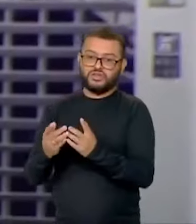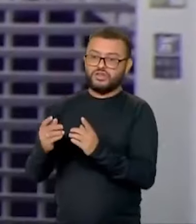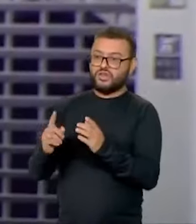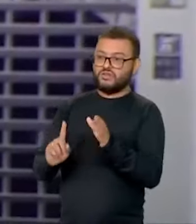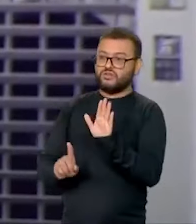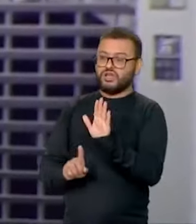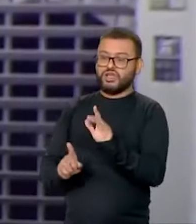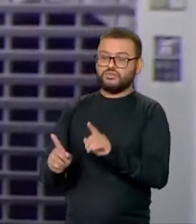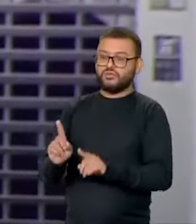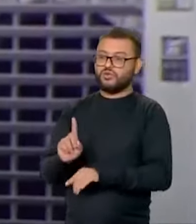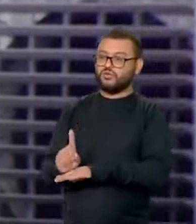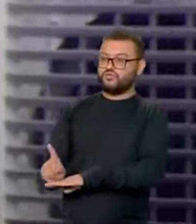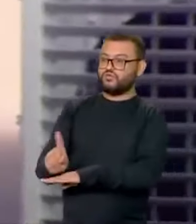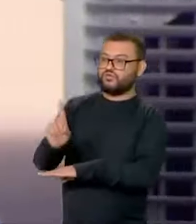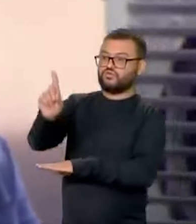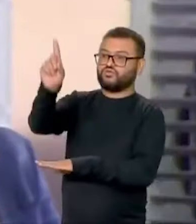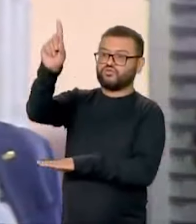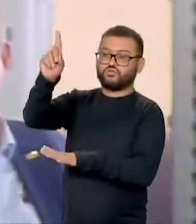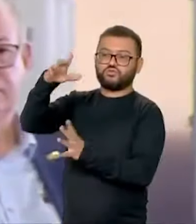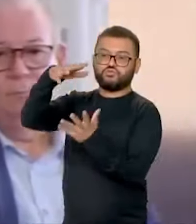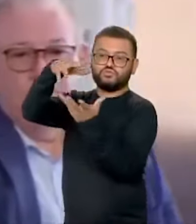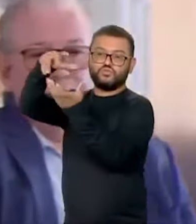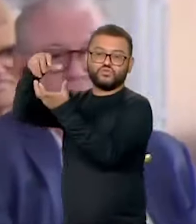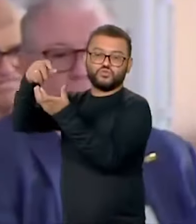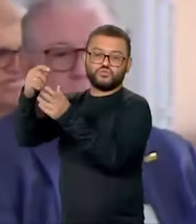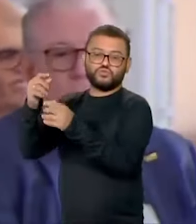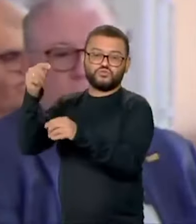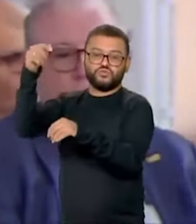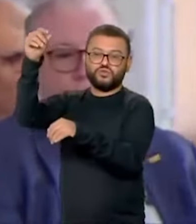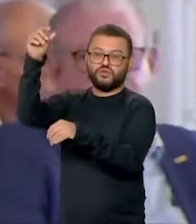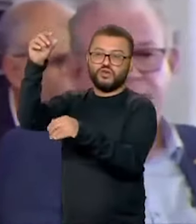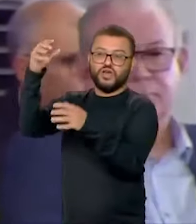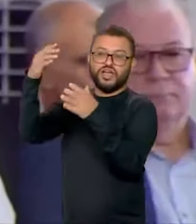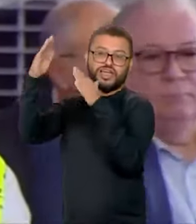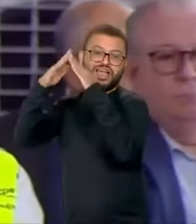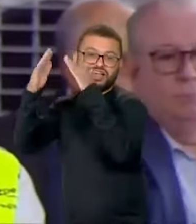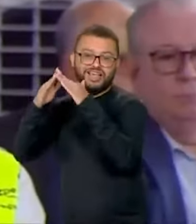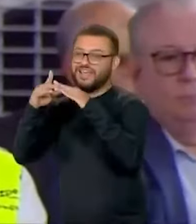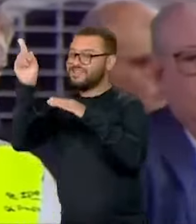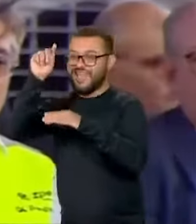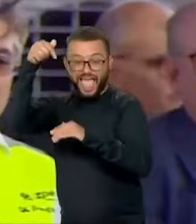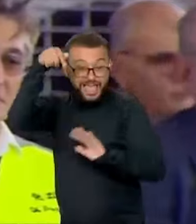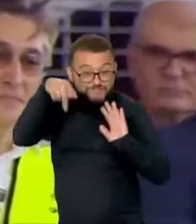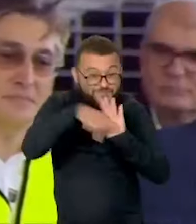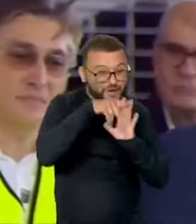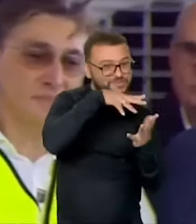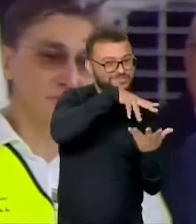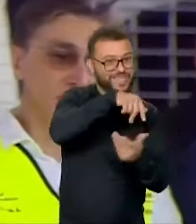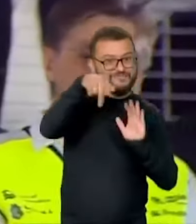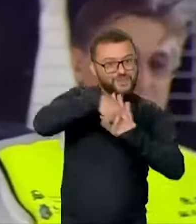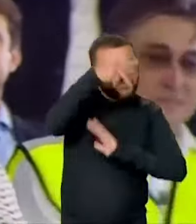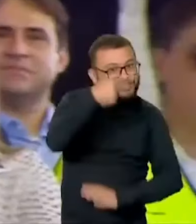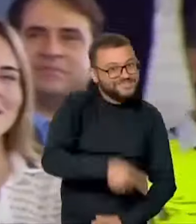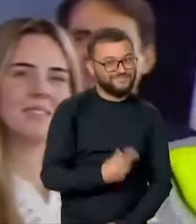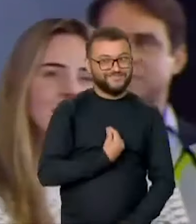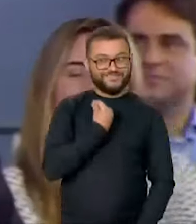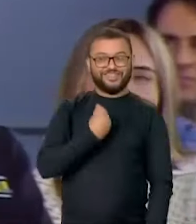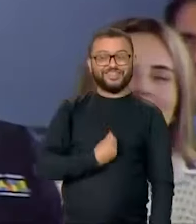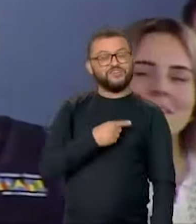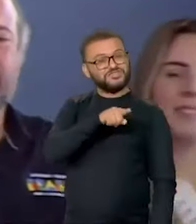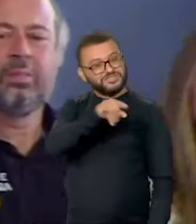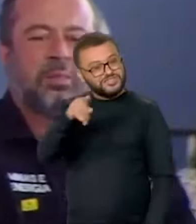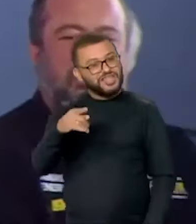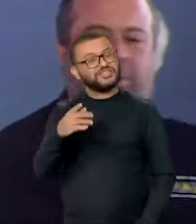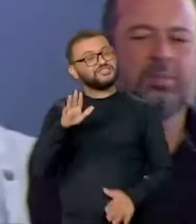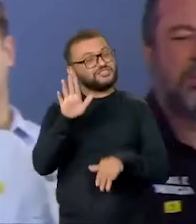tentando procurar um lugar para morar. Não tem babaca, é aqui. É aqui na Terra. E por isso todos estão